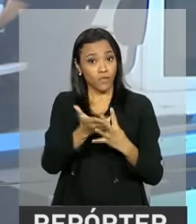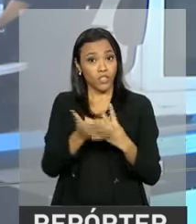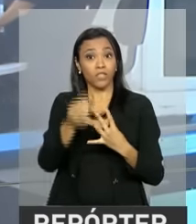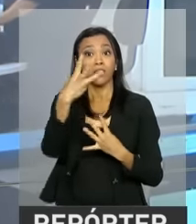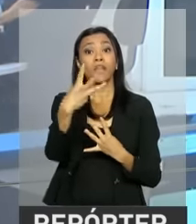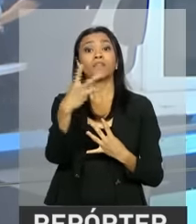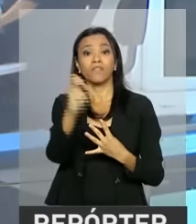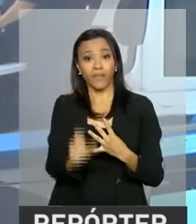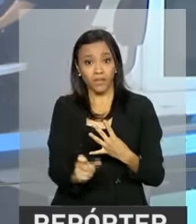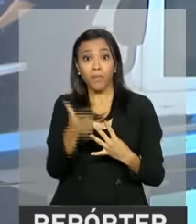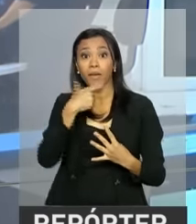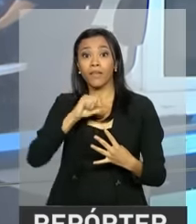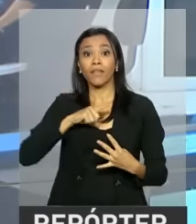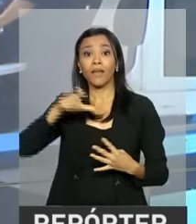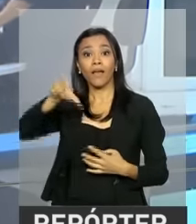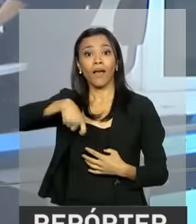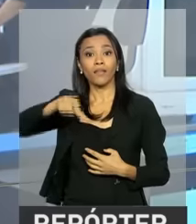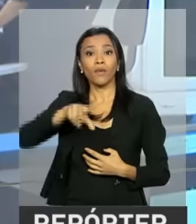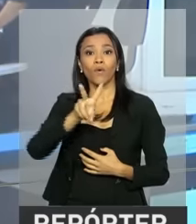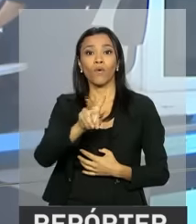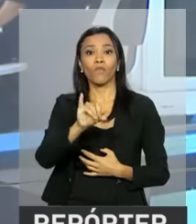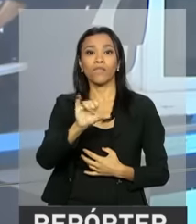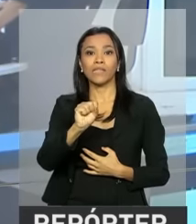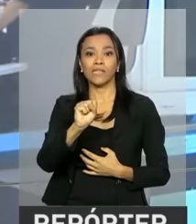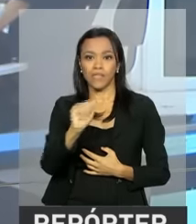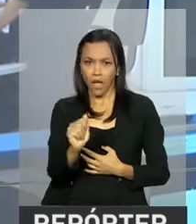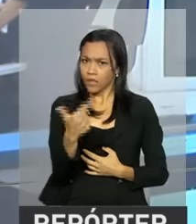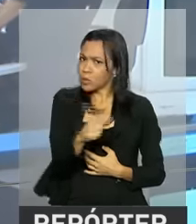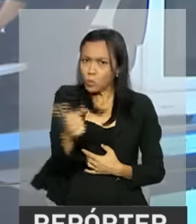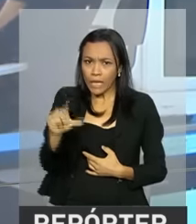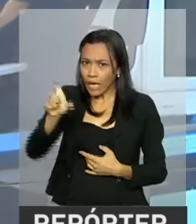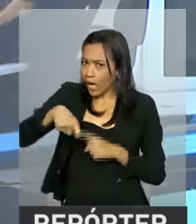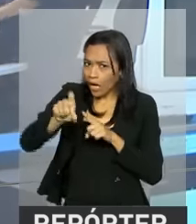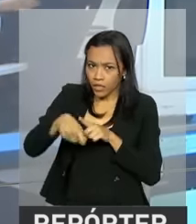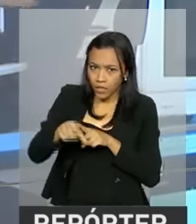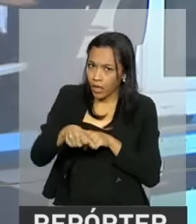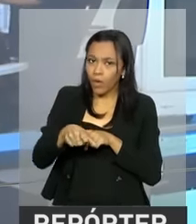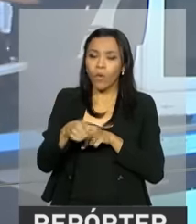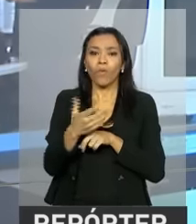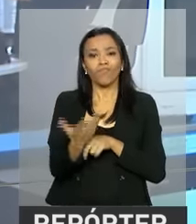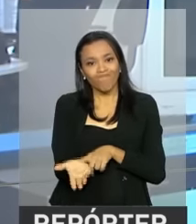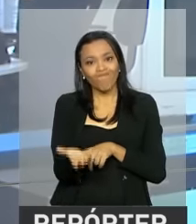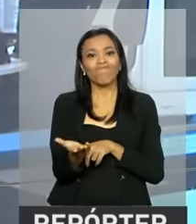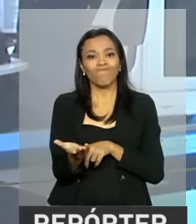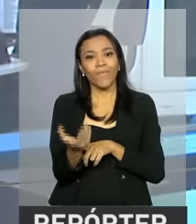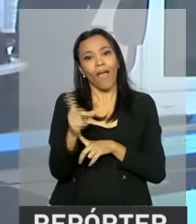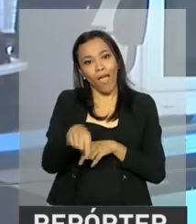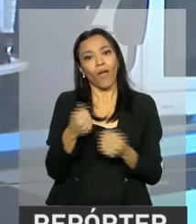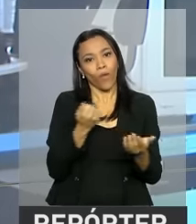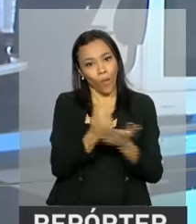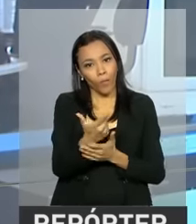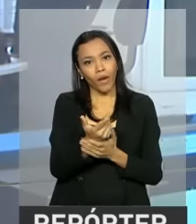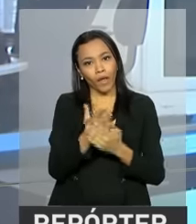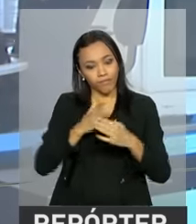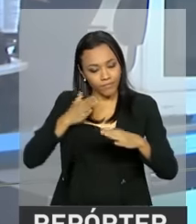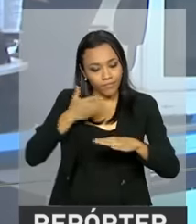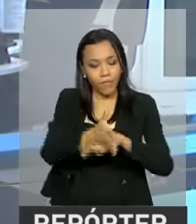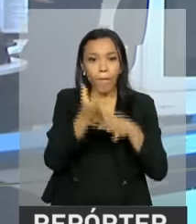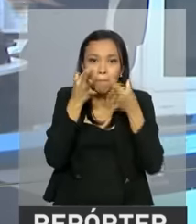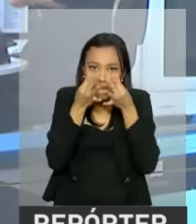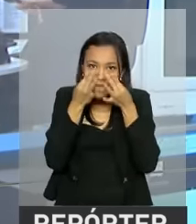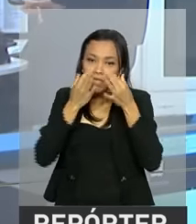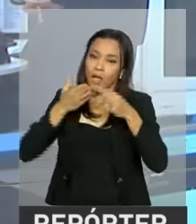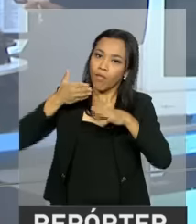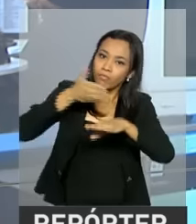vezes para quem tem o cartão Visa a opção para quem não tem essa essa bandeira de cartão é comprar a vista nas